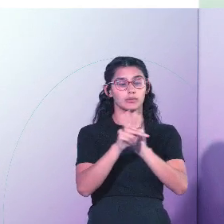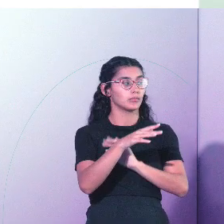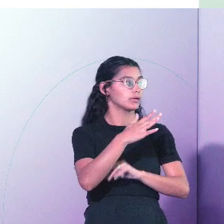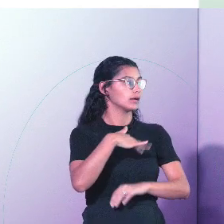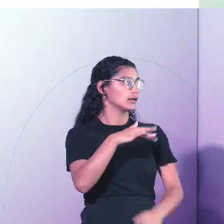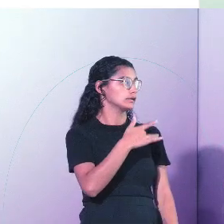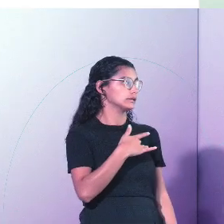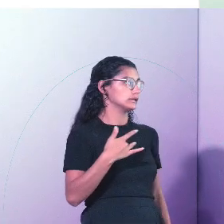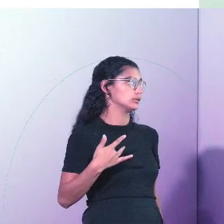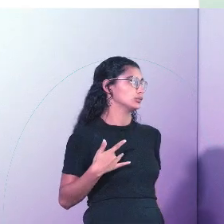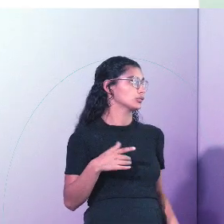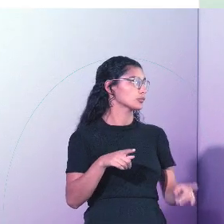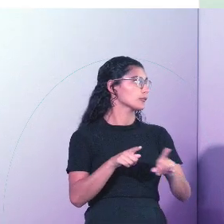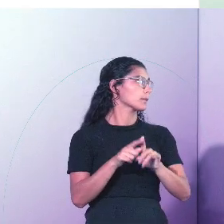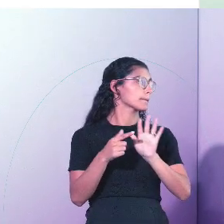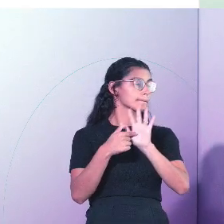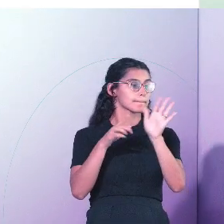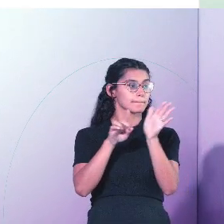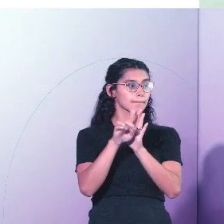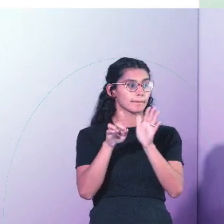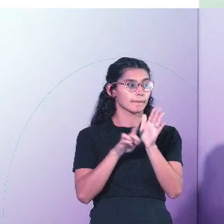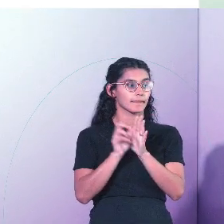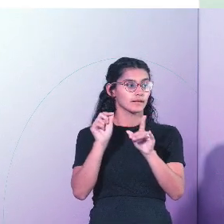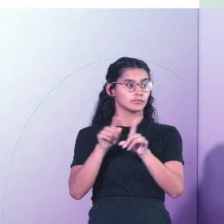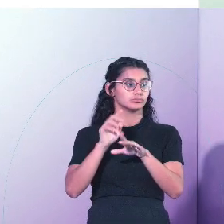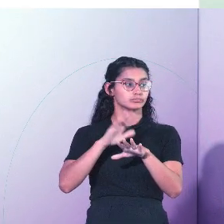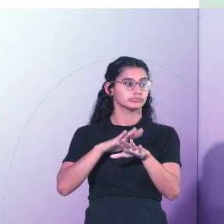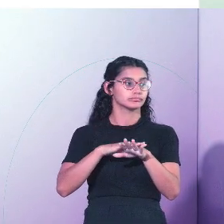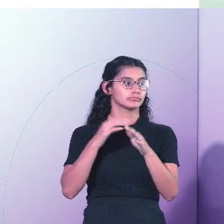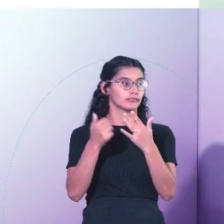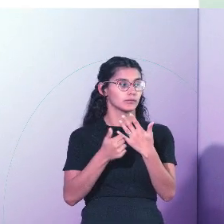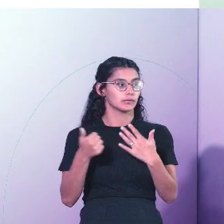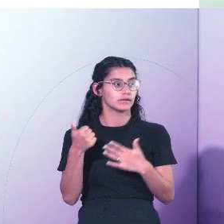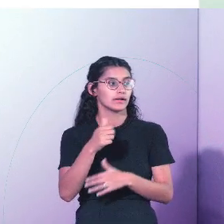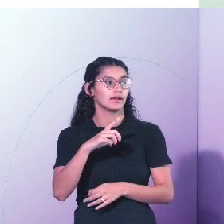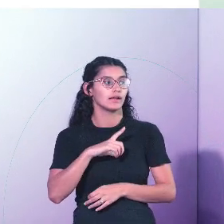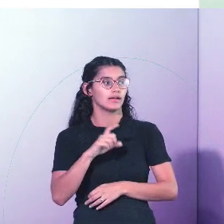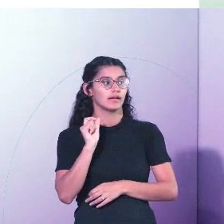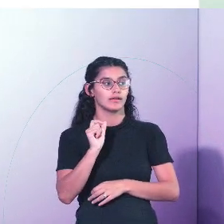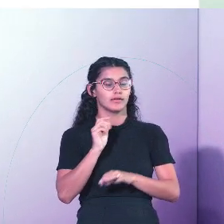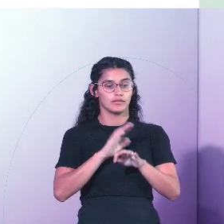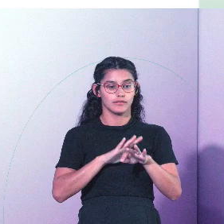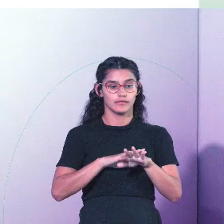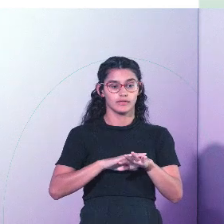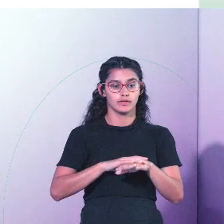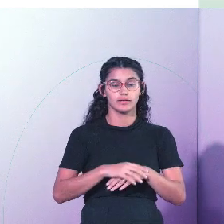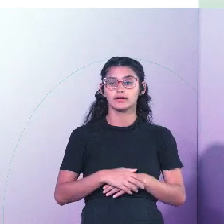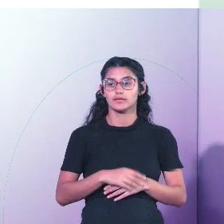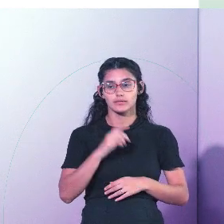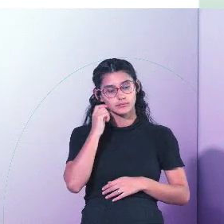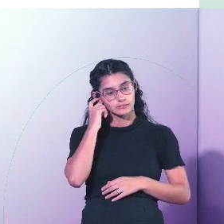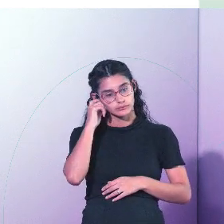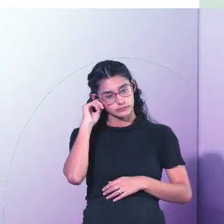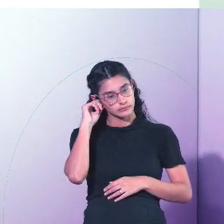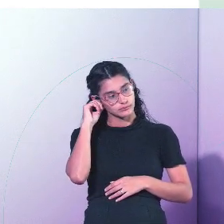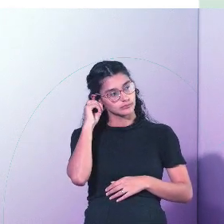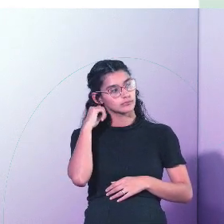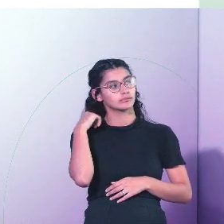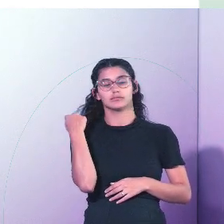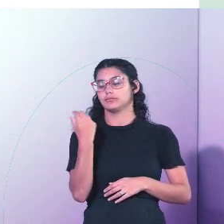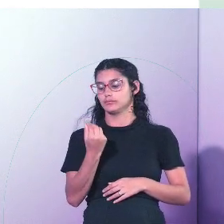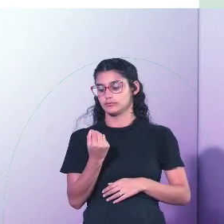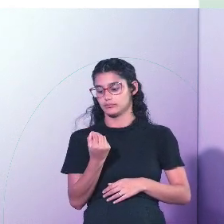saúde. E aí vem as questões, que quem define o que é prioridade, né? Então, eu sempre coloco essas perguntas para servir